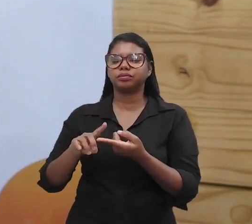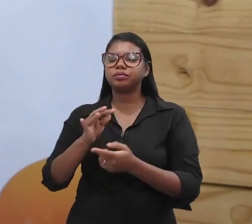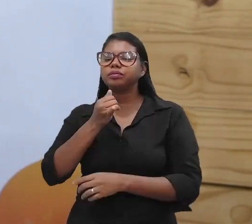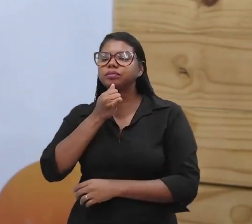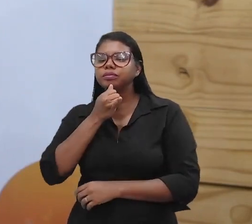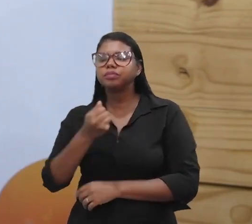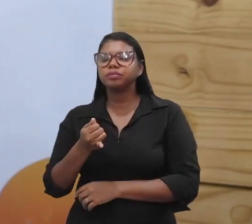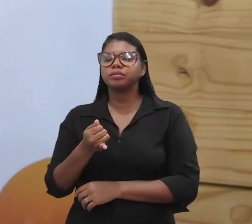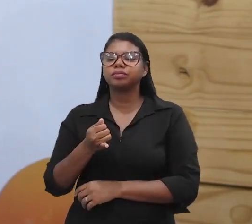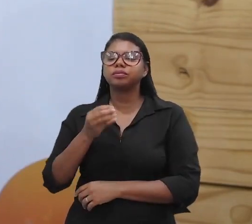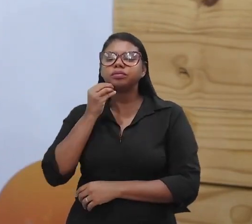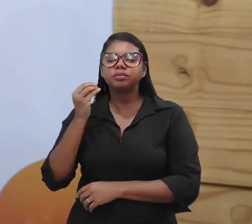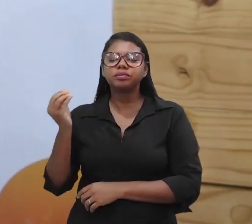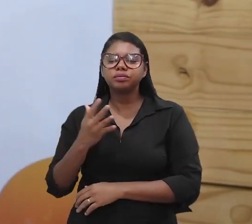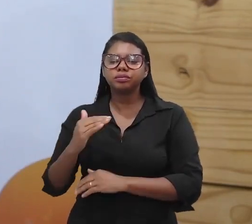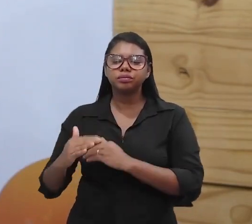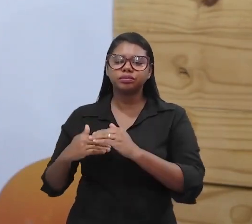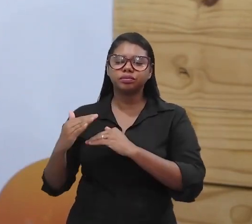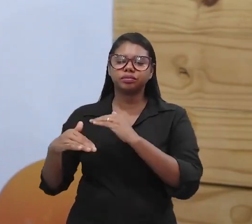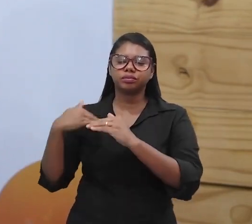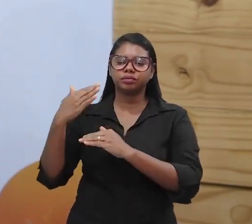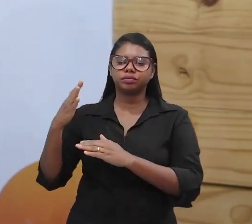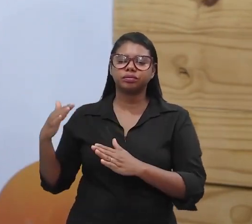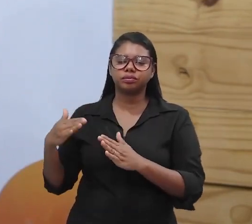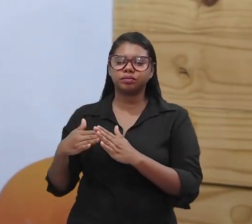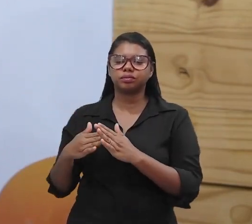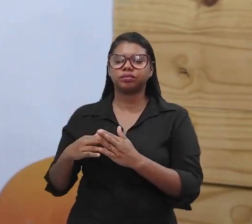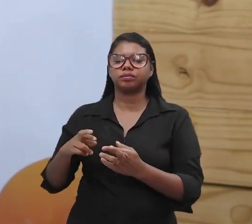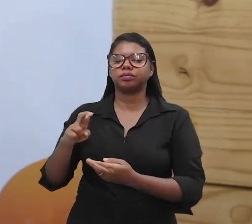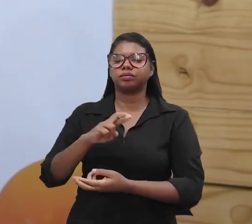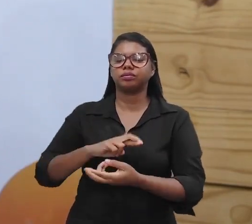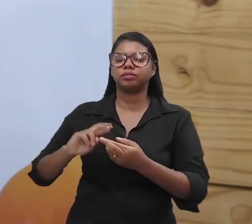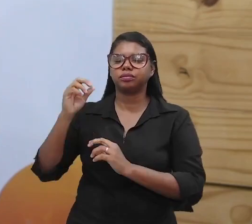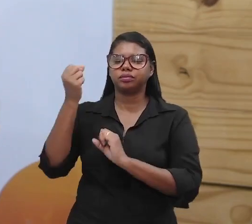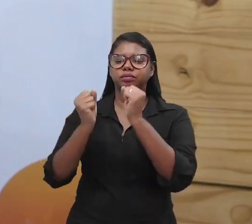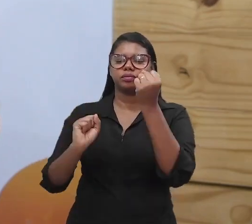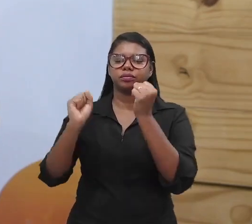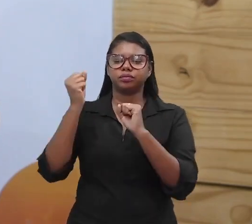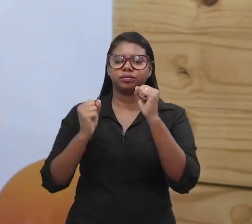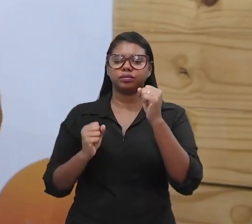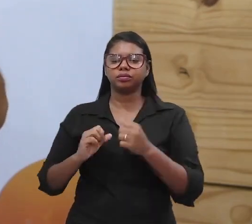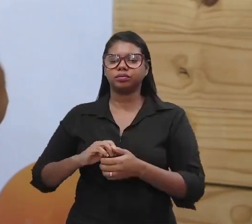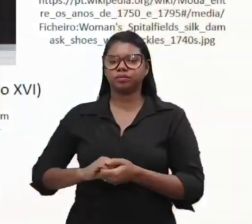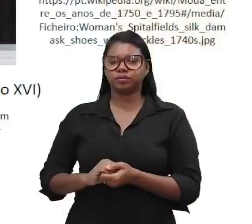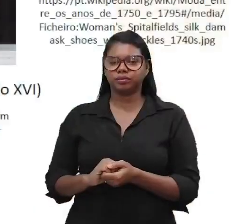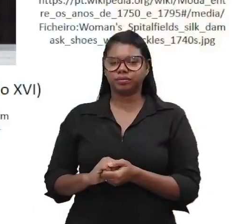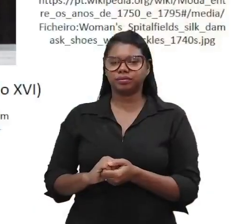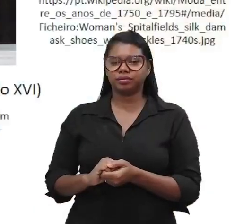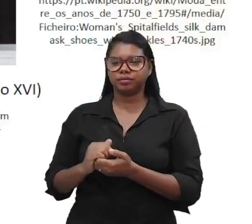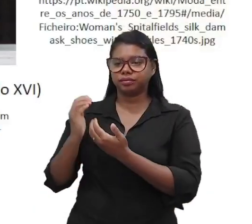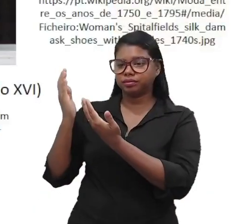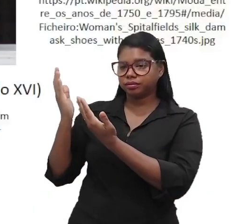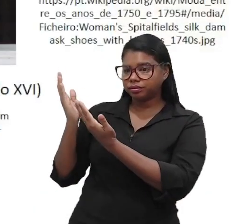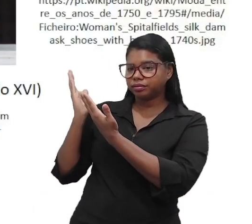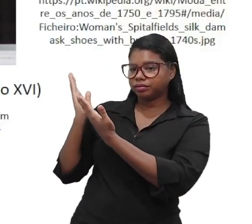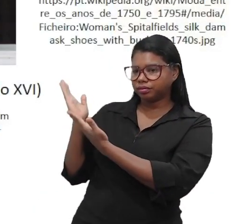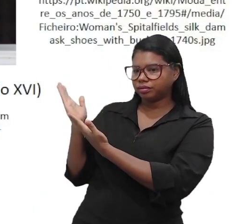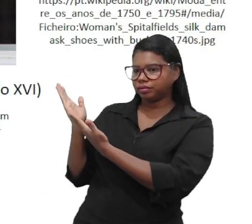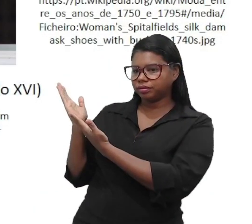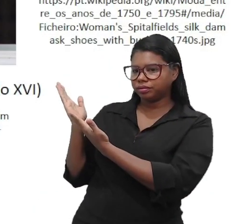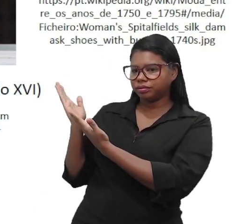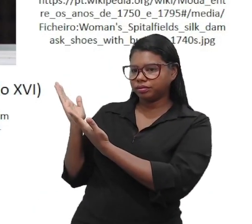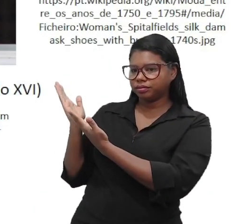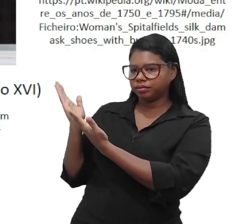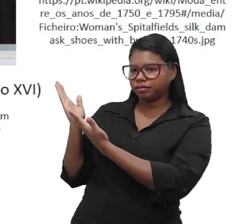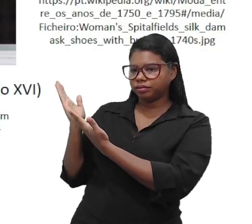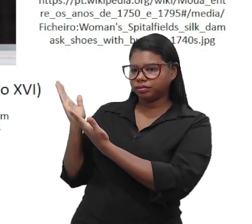uma inovação que se desenvolve a partir da Revolução Industrial. Os produtos, como a gente pode